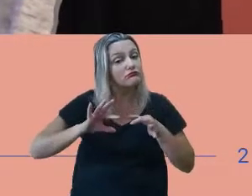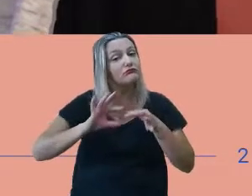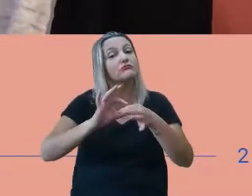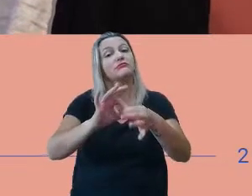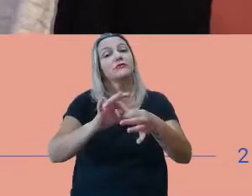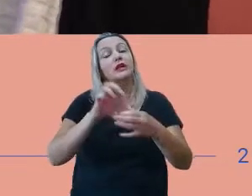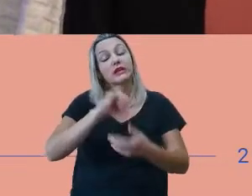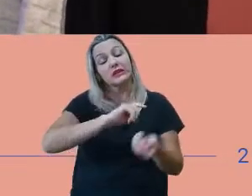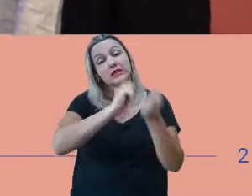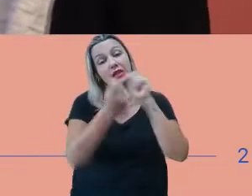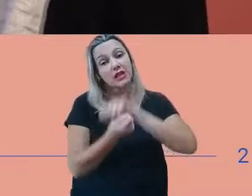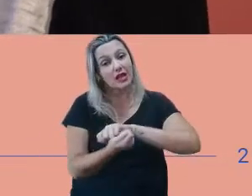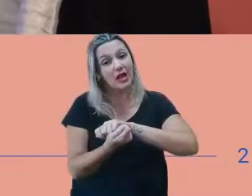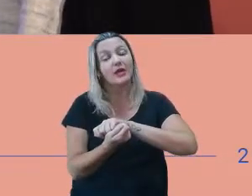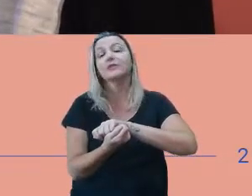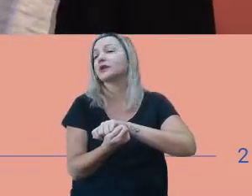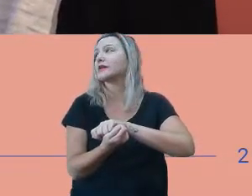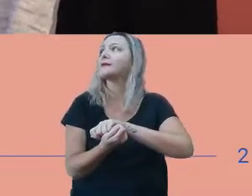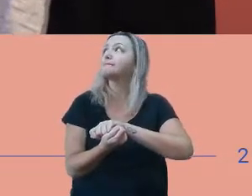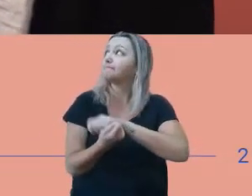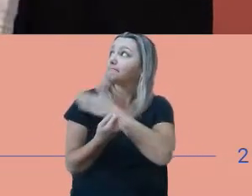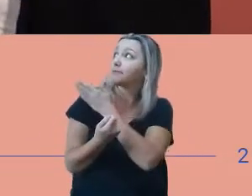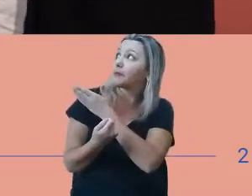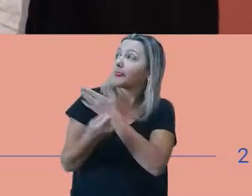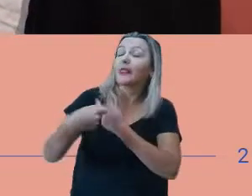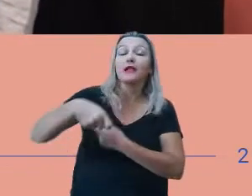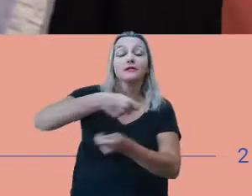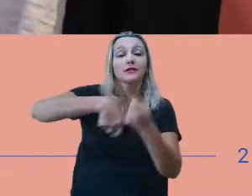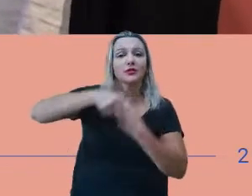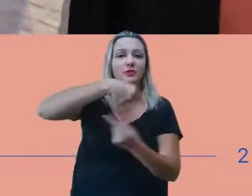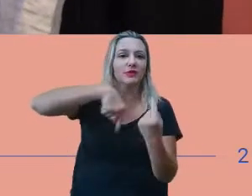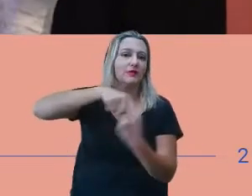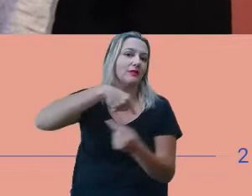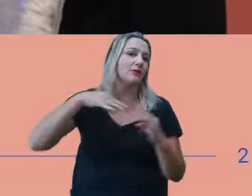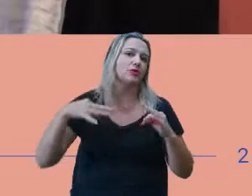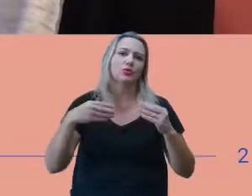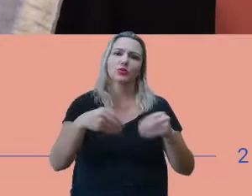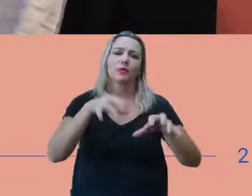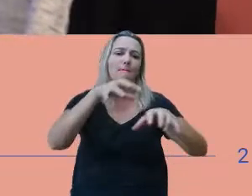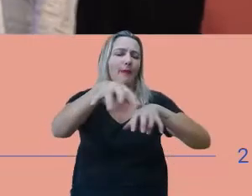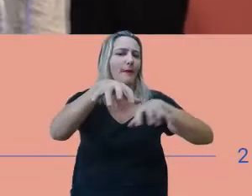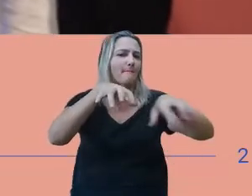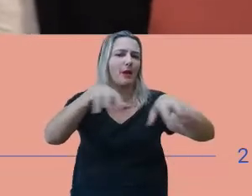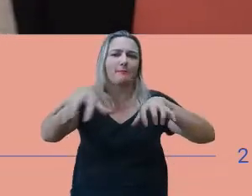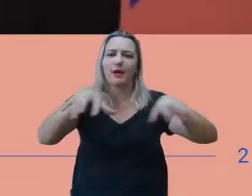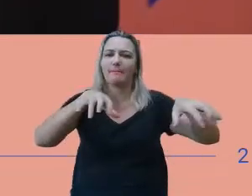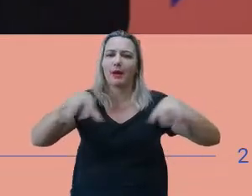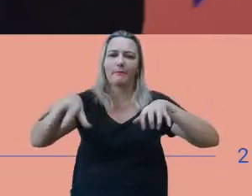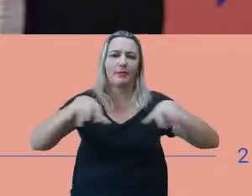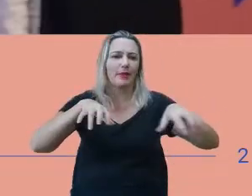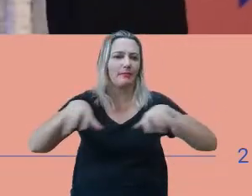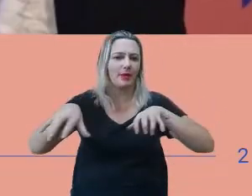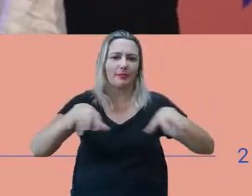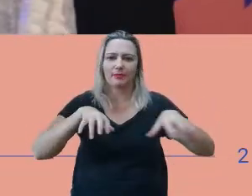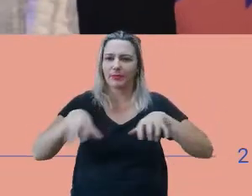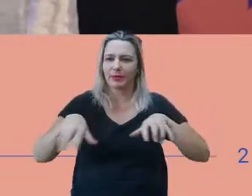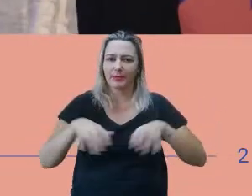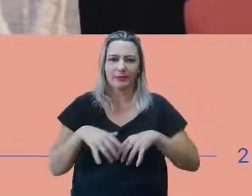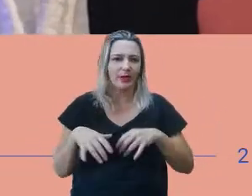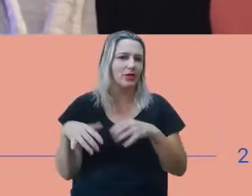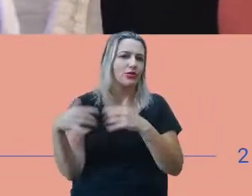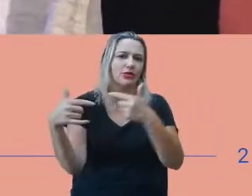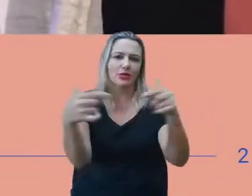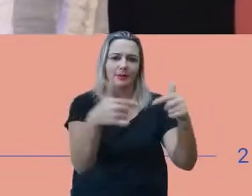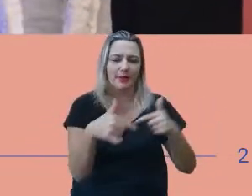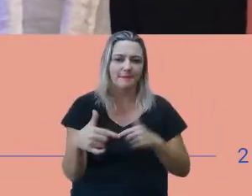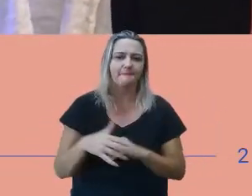adaptar essa essa economia circular para todos os setores todas as cadeias produtivas Então vamos